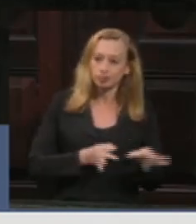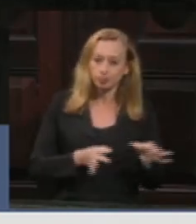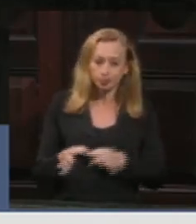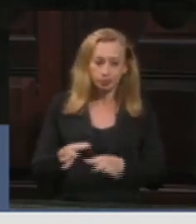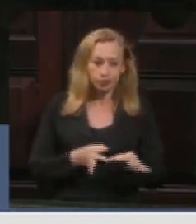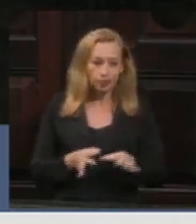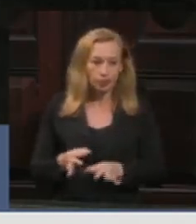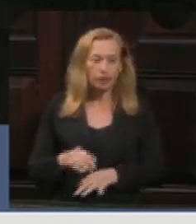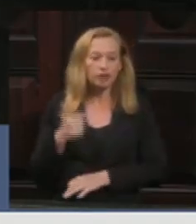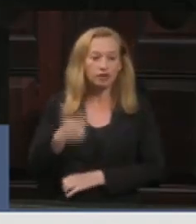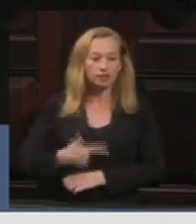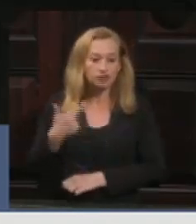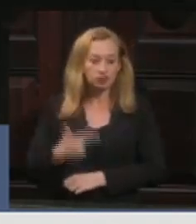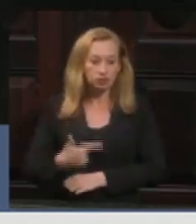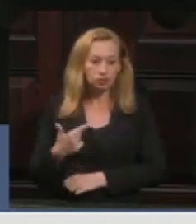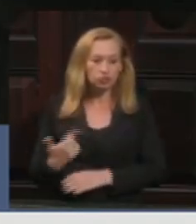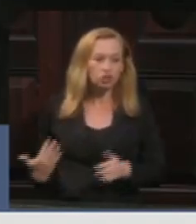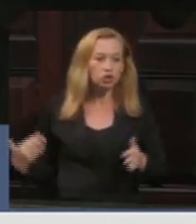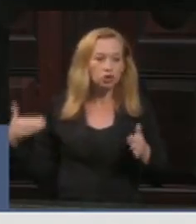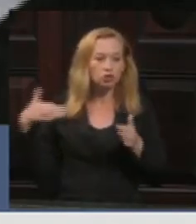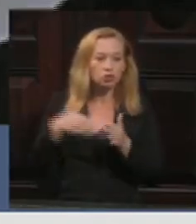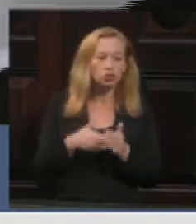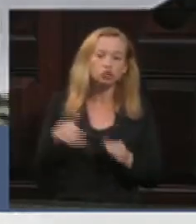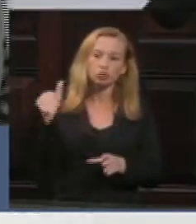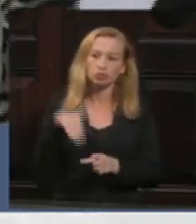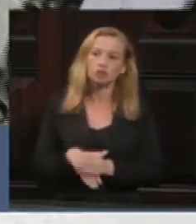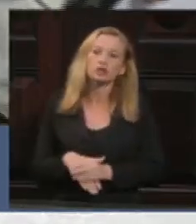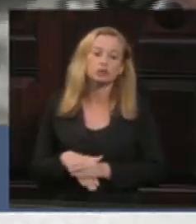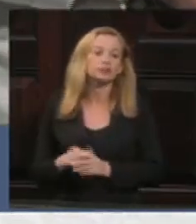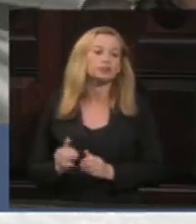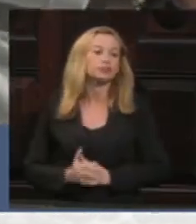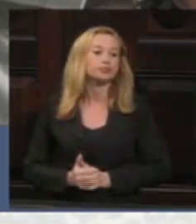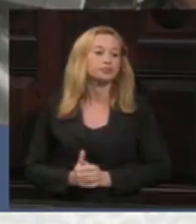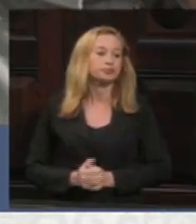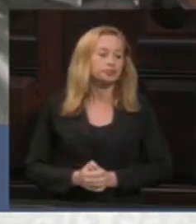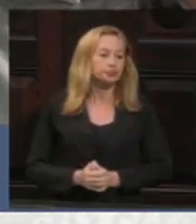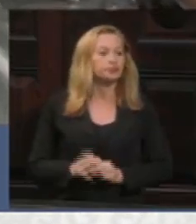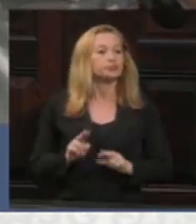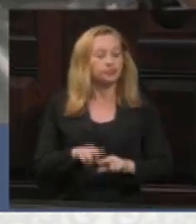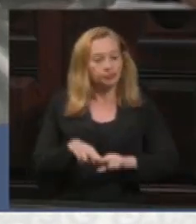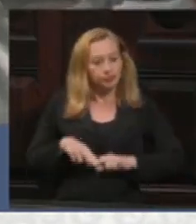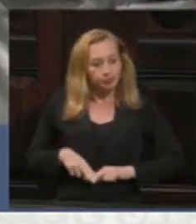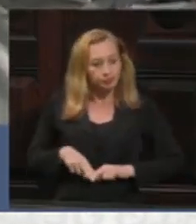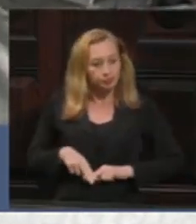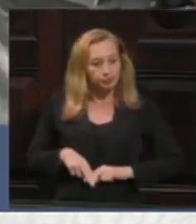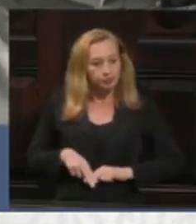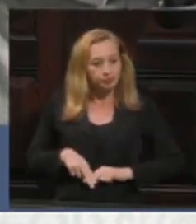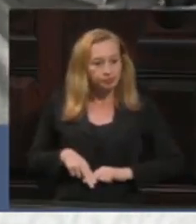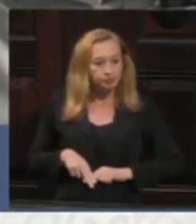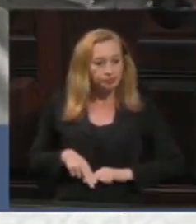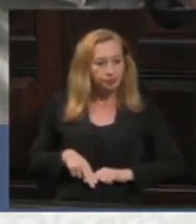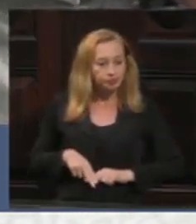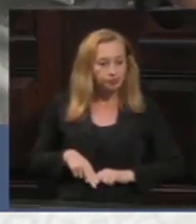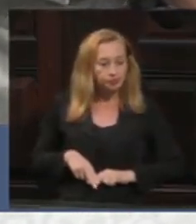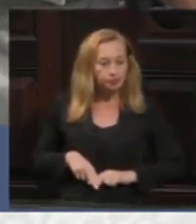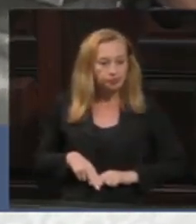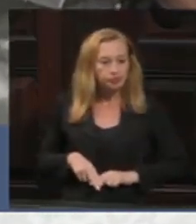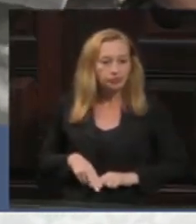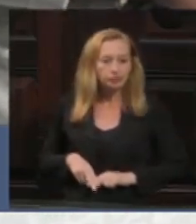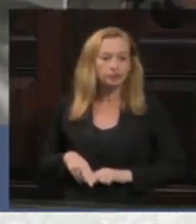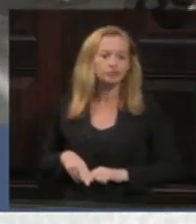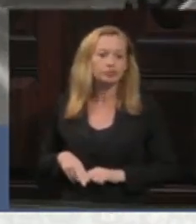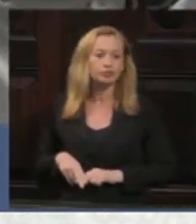em segunda e última votação. Por isso quis fazer esse